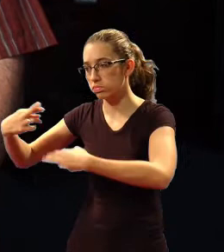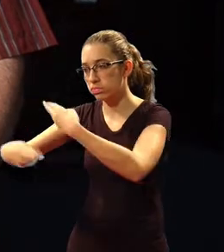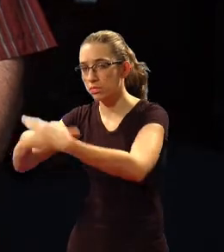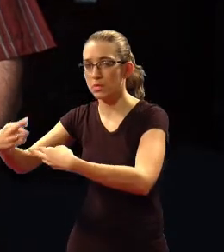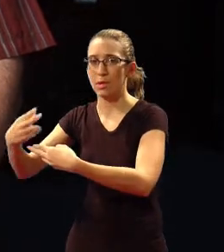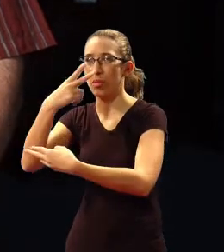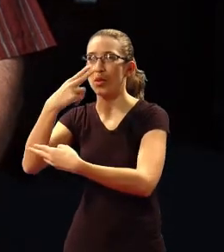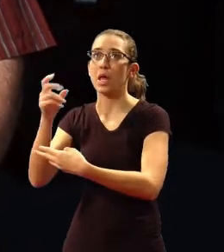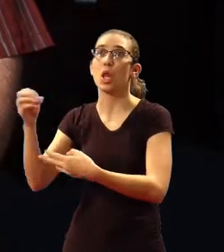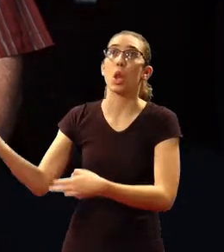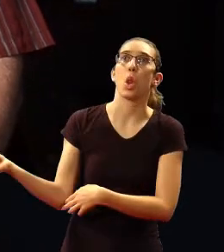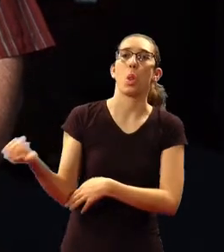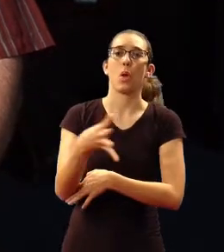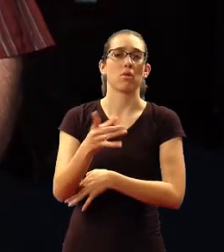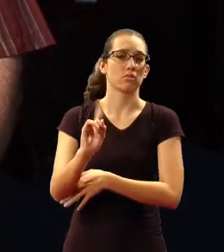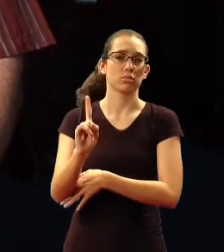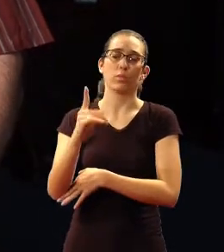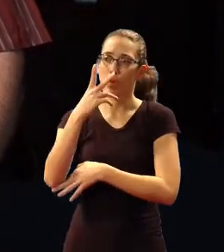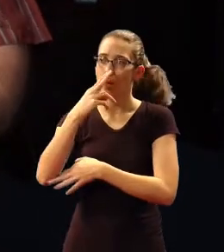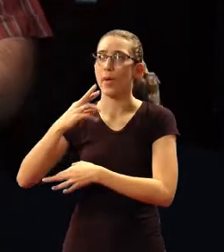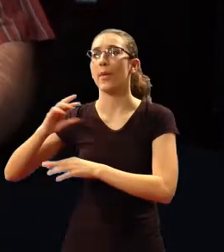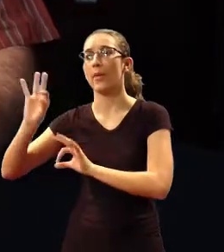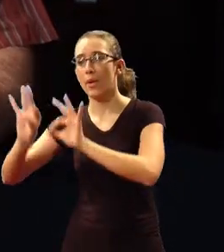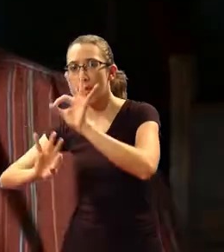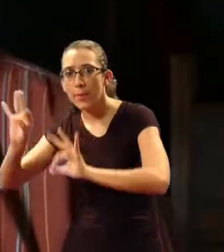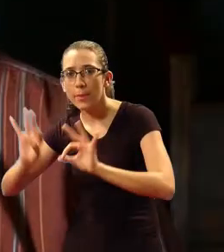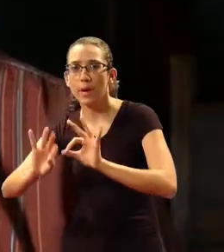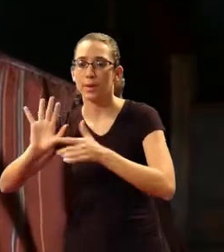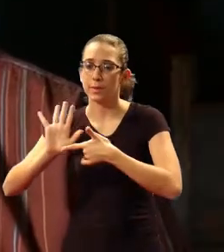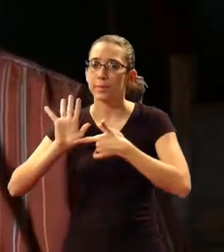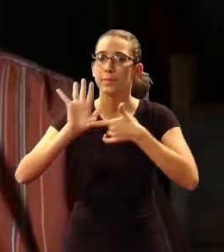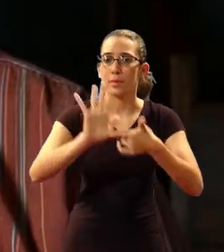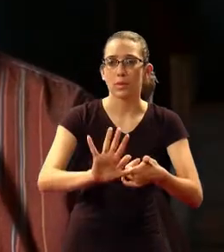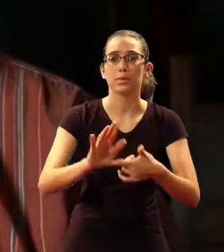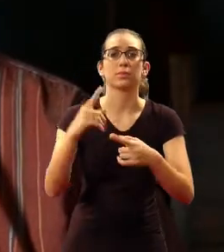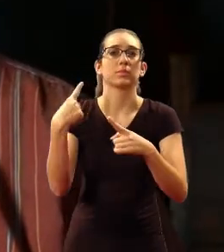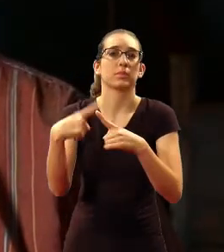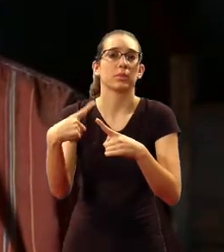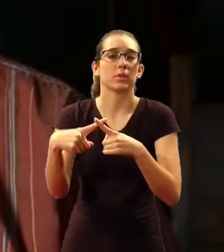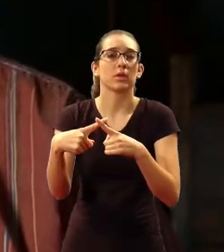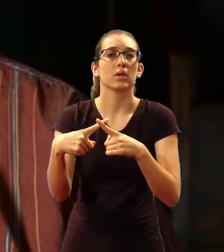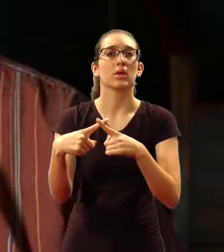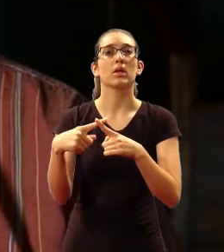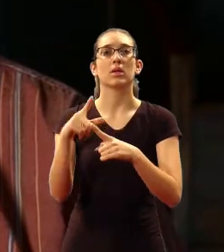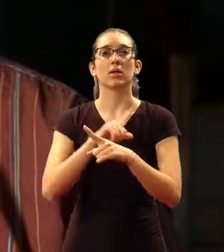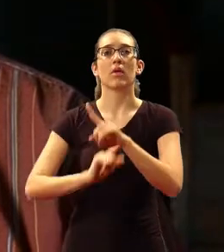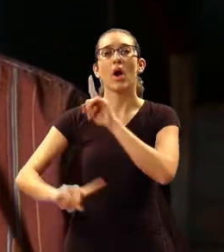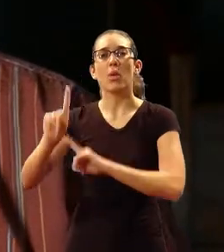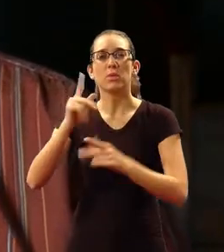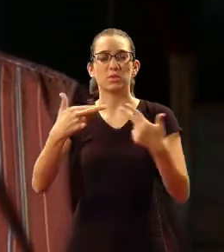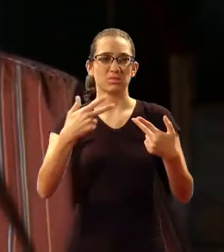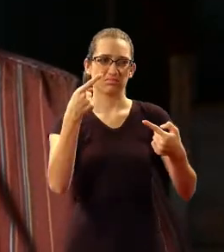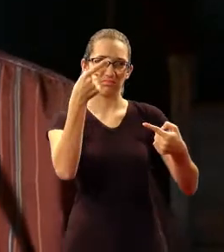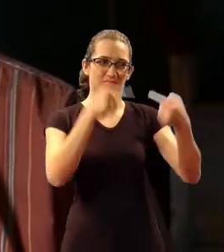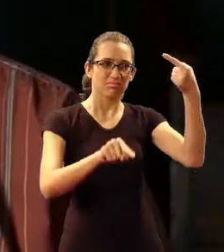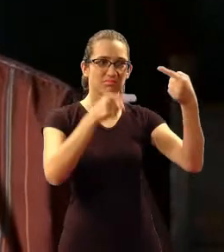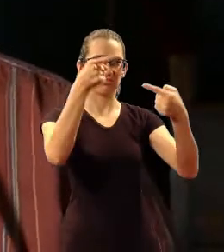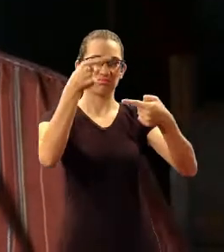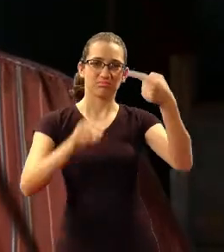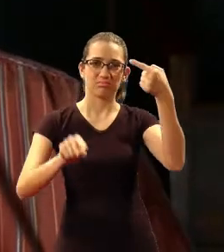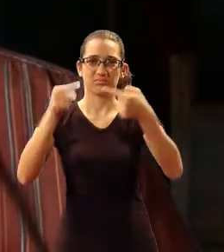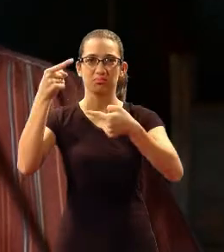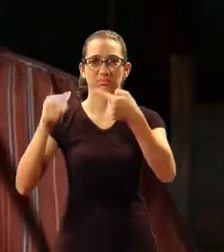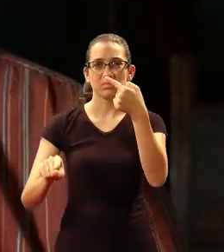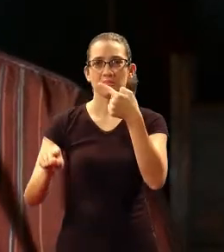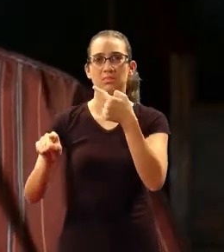não é nenhuma base nova, é simplesmente uma reforma, ou seja, alguma coisa tinha se tornado